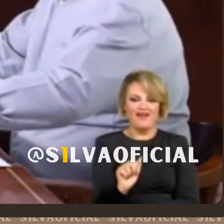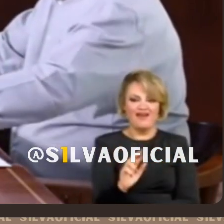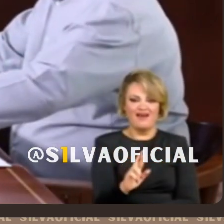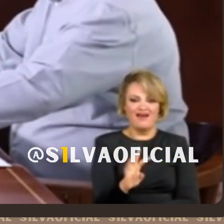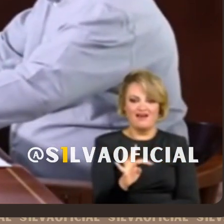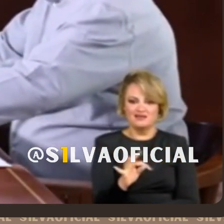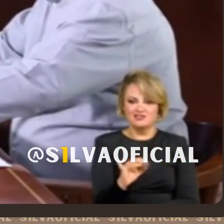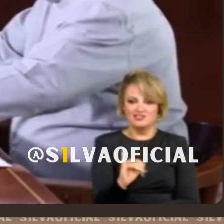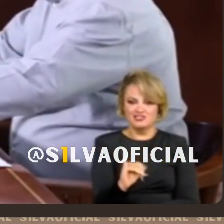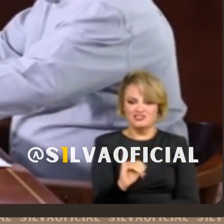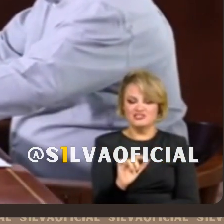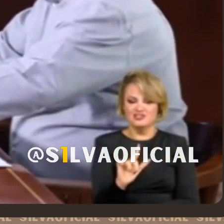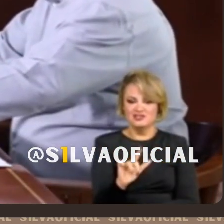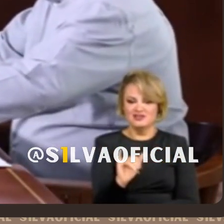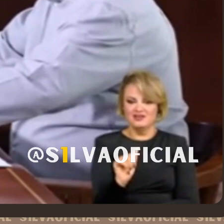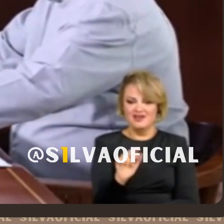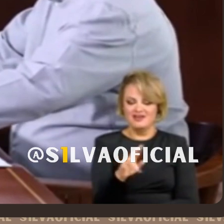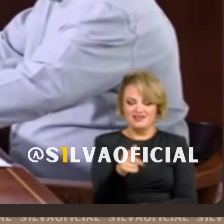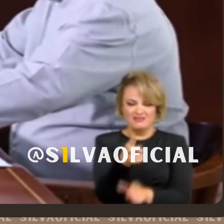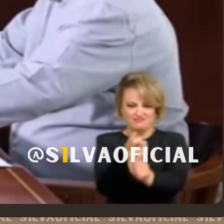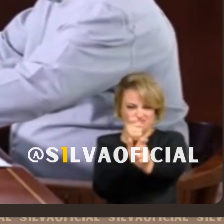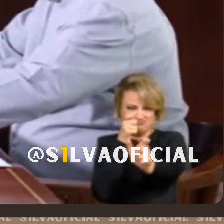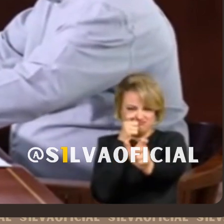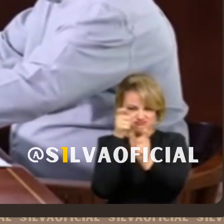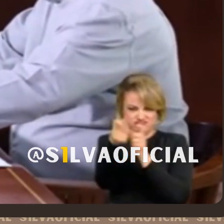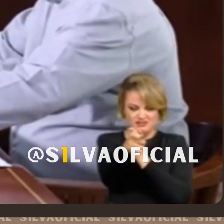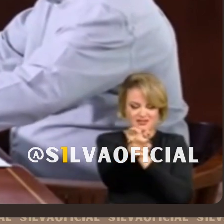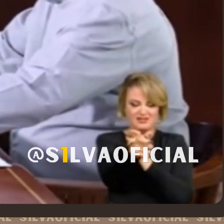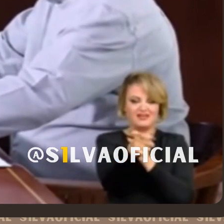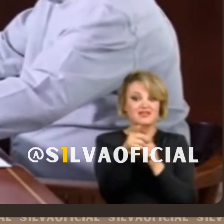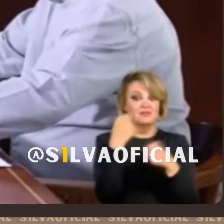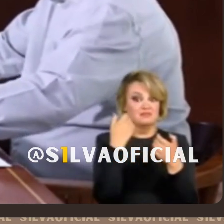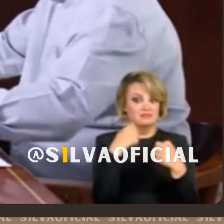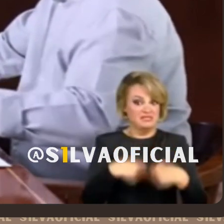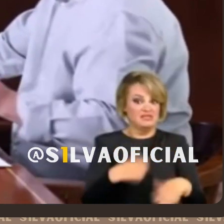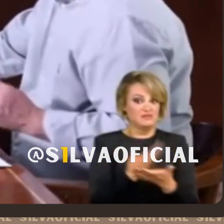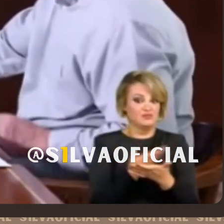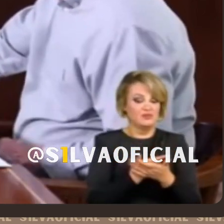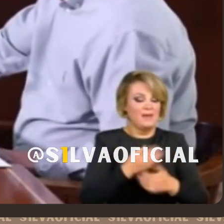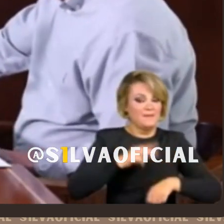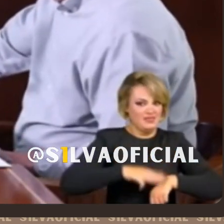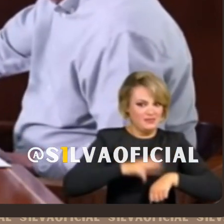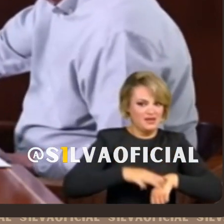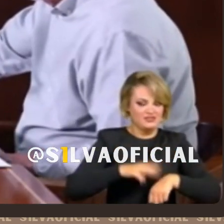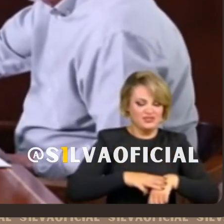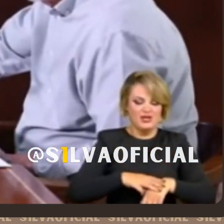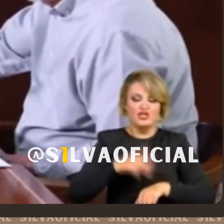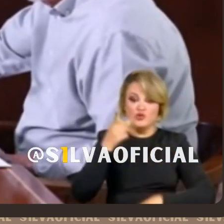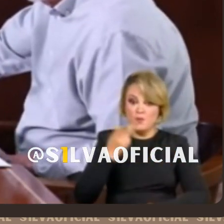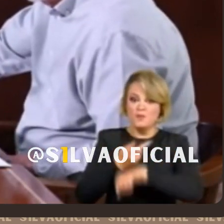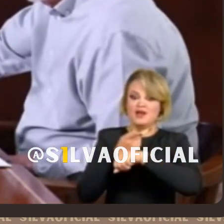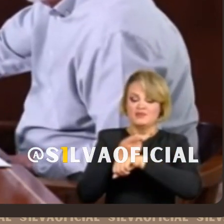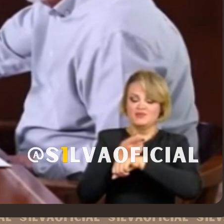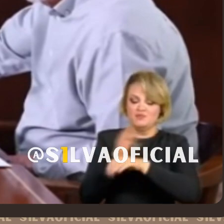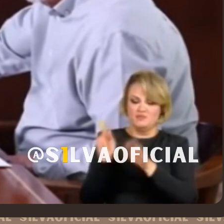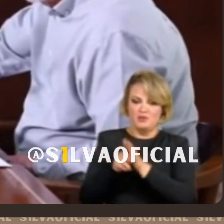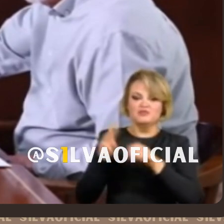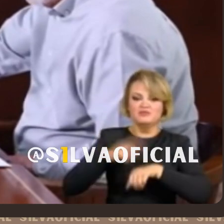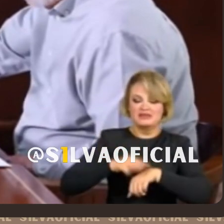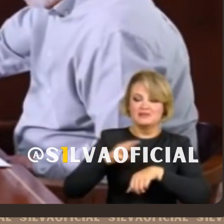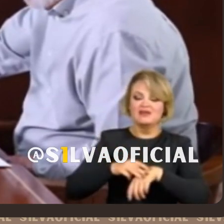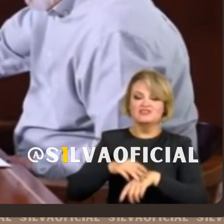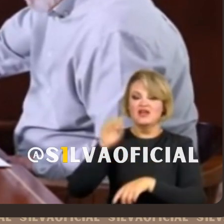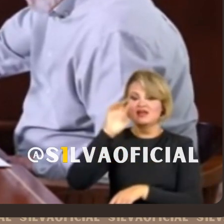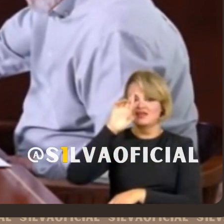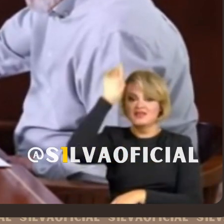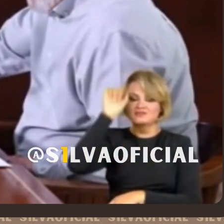é logística, e ele, tanto que o grande prêmio de matemática do mundo é um prêmio francês. E tem, inclusive, um brasileiro já ganhou, inclusive, que é o tipo Nobel